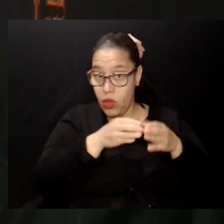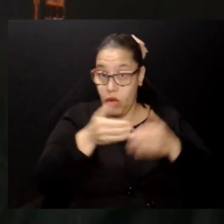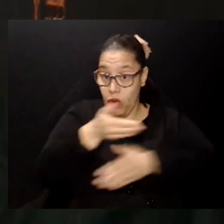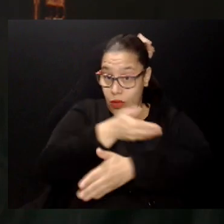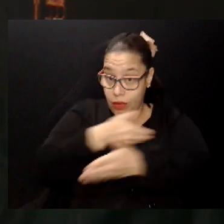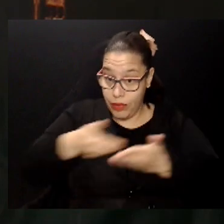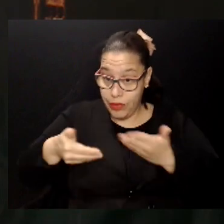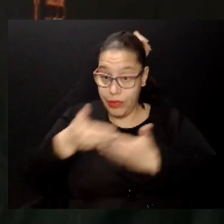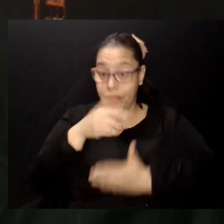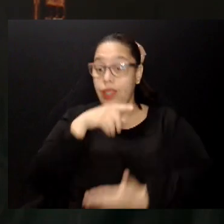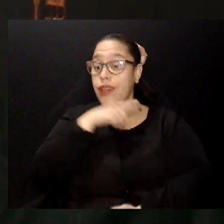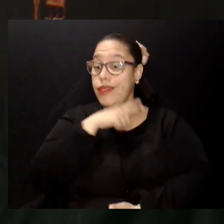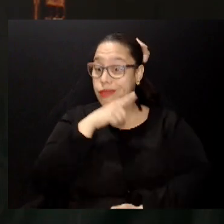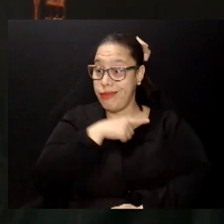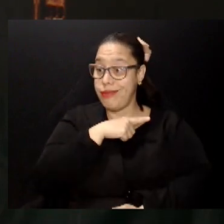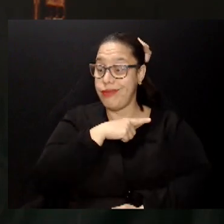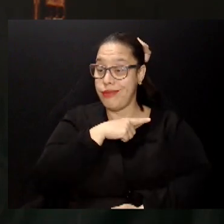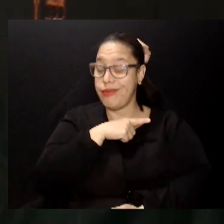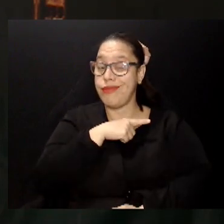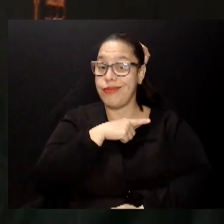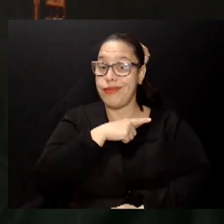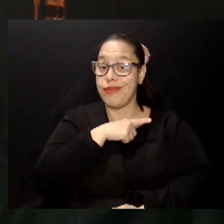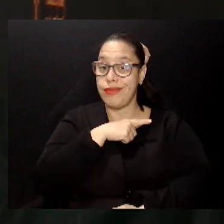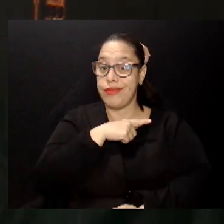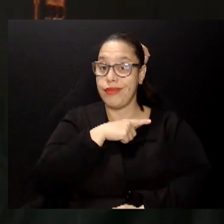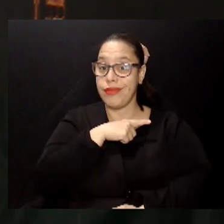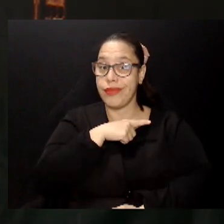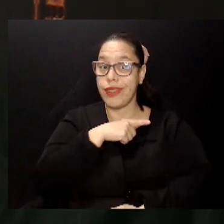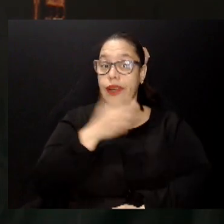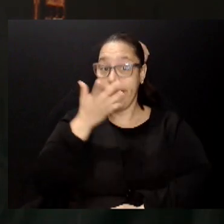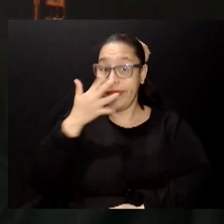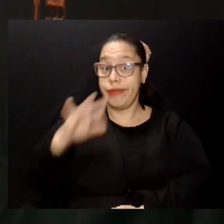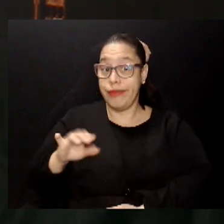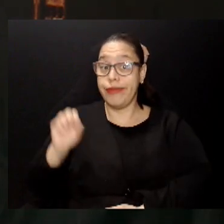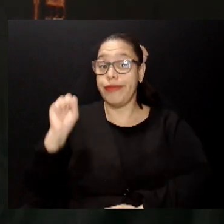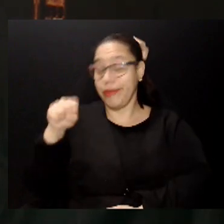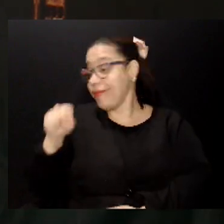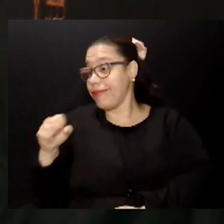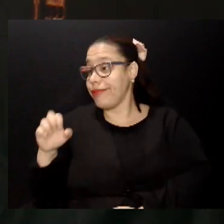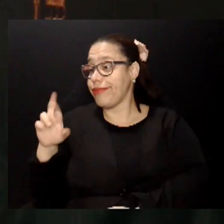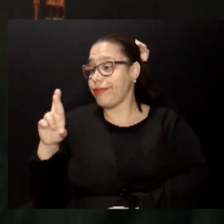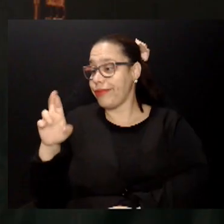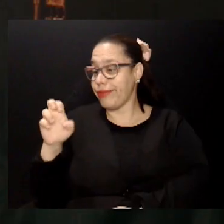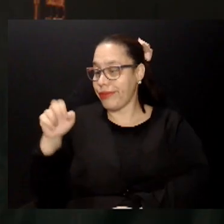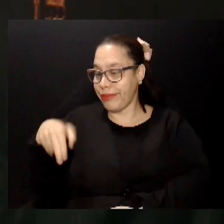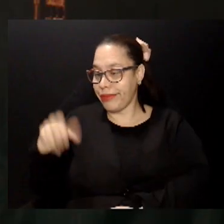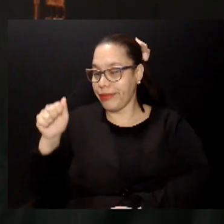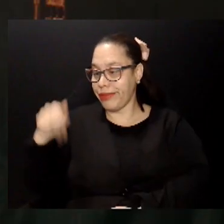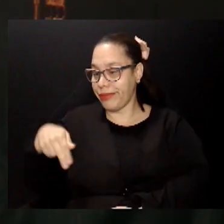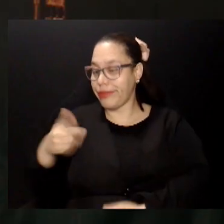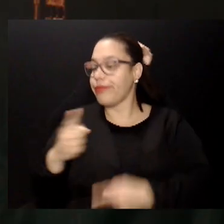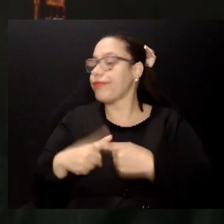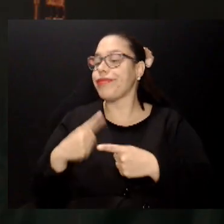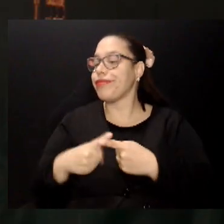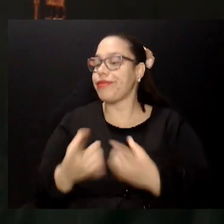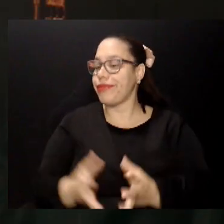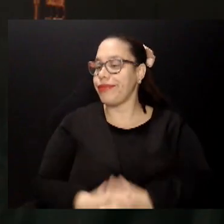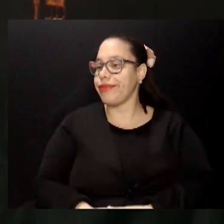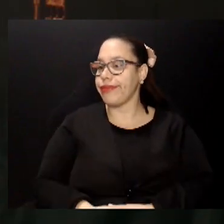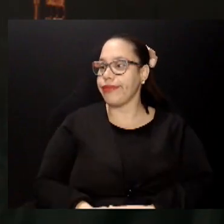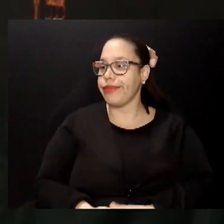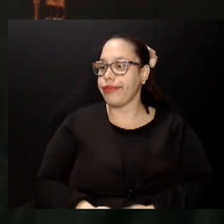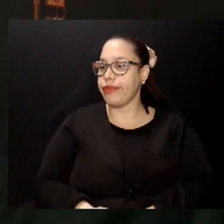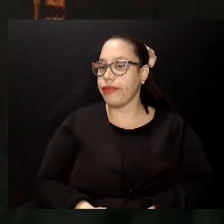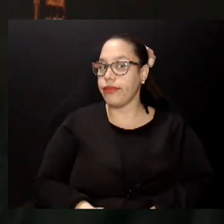isso na convivência entre as crianças, né, Renan? Porque, assim, eu vou te dar